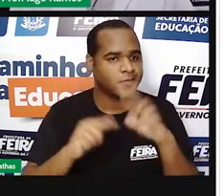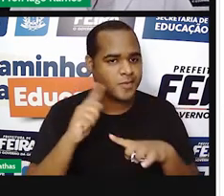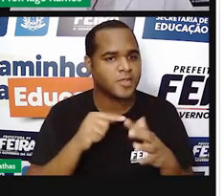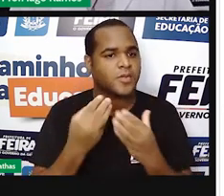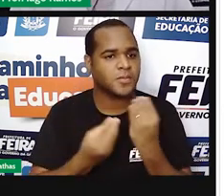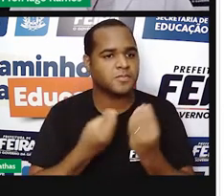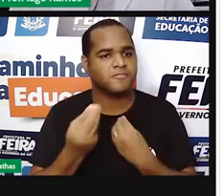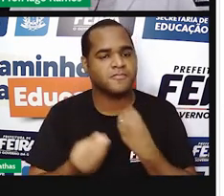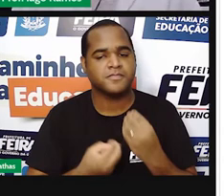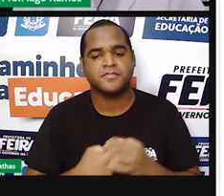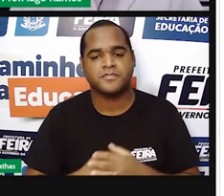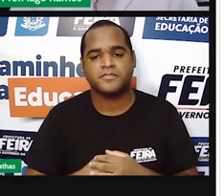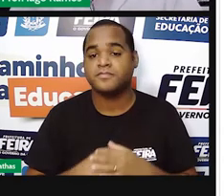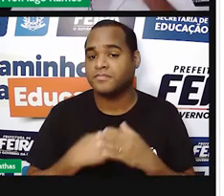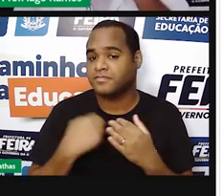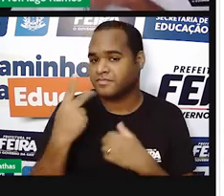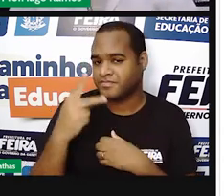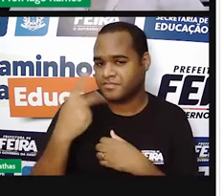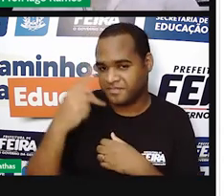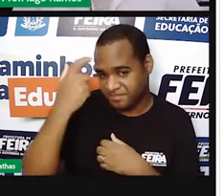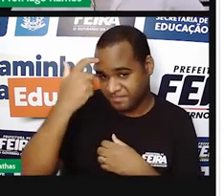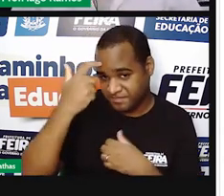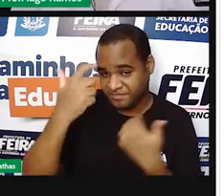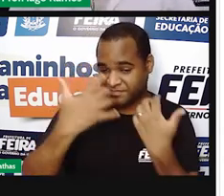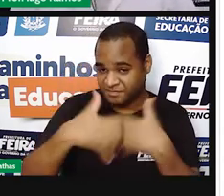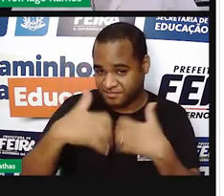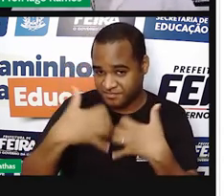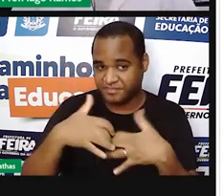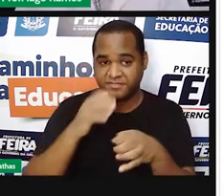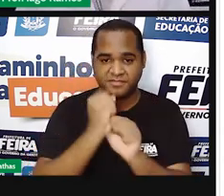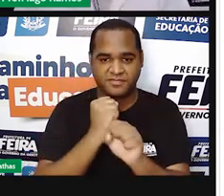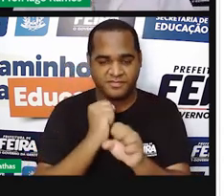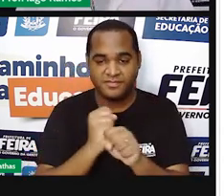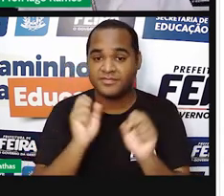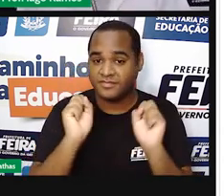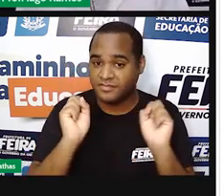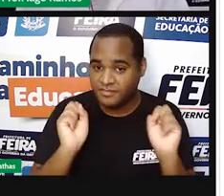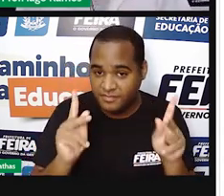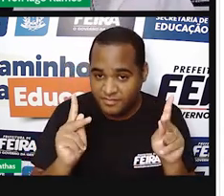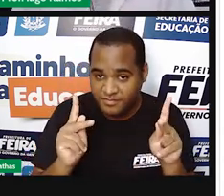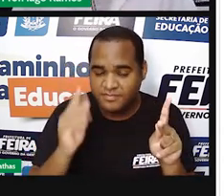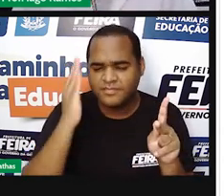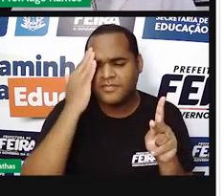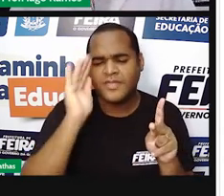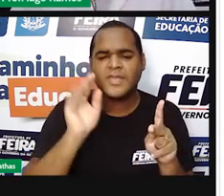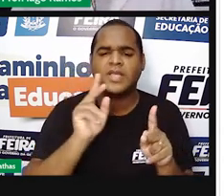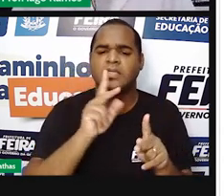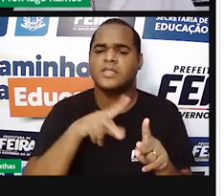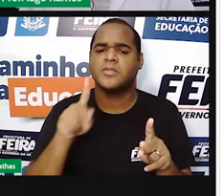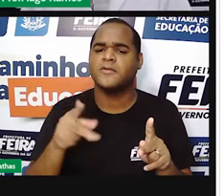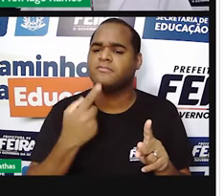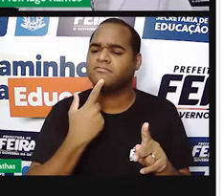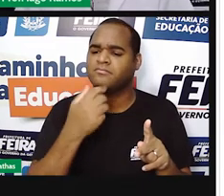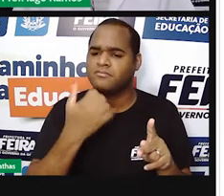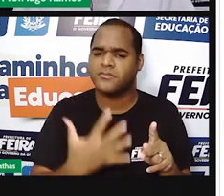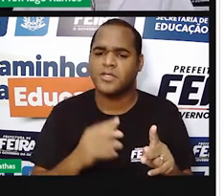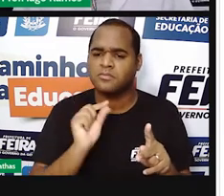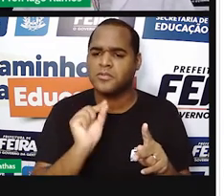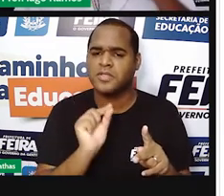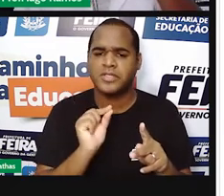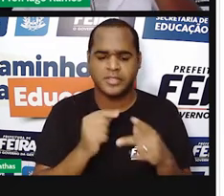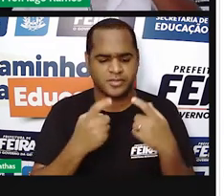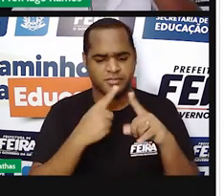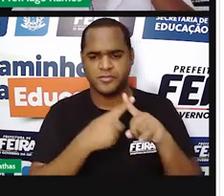verificar isso tá bom E aí eu deixo com você sabe que eu tinha aí tá bom beleza mas Professor porque